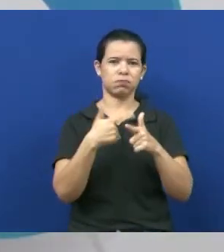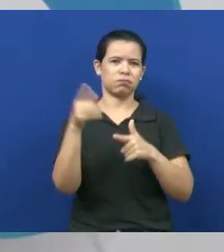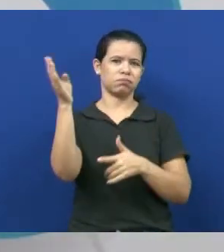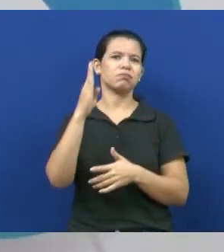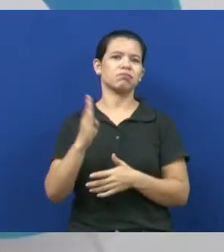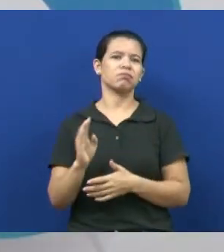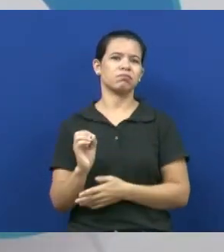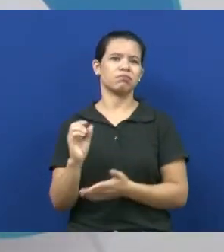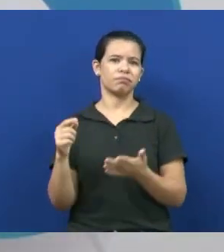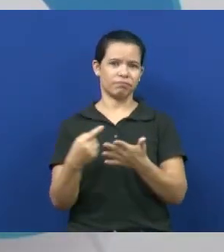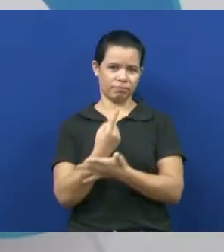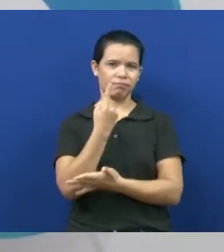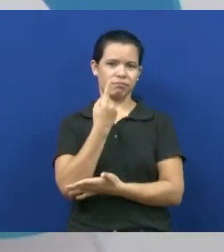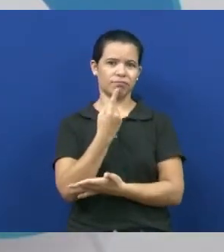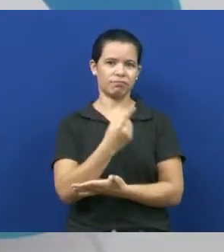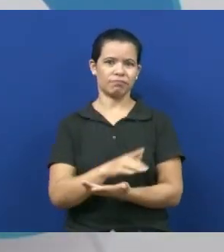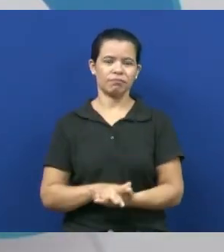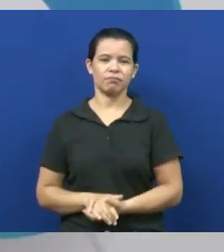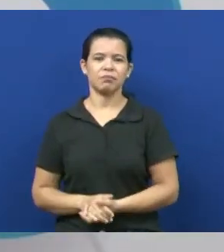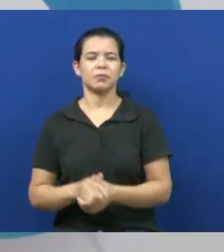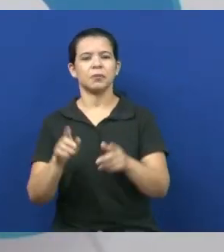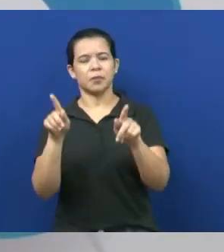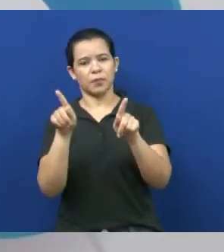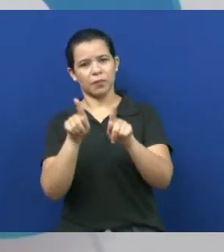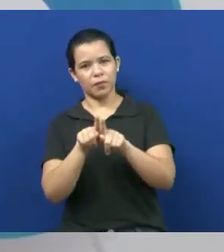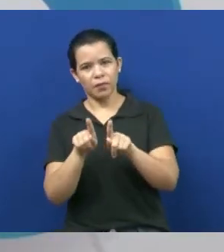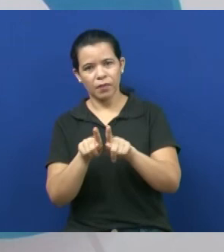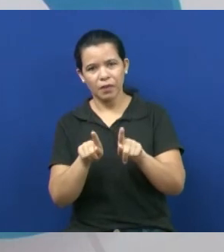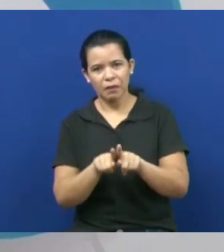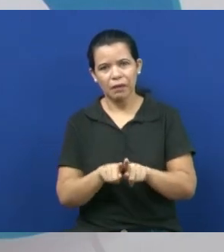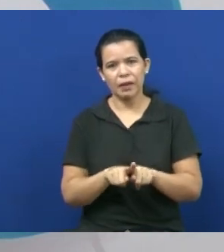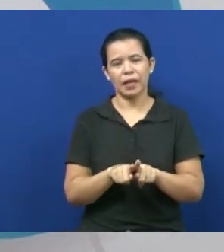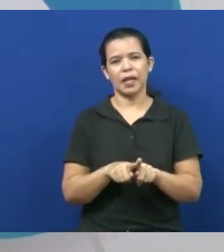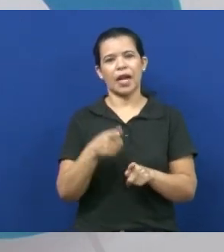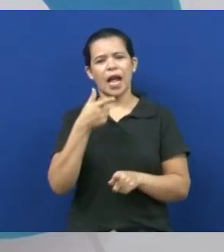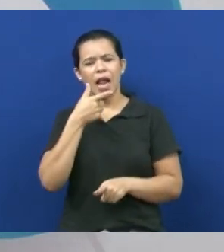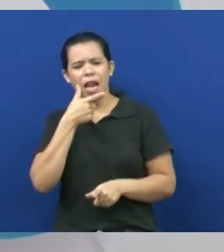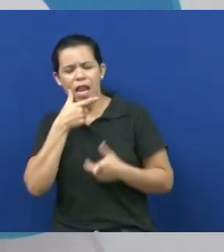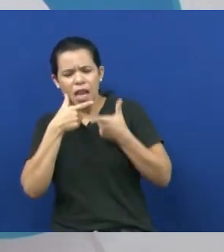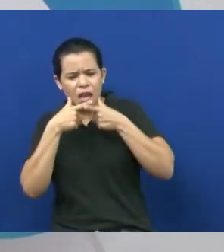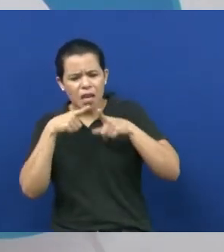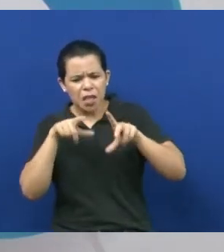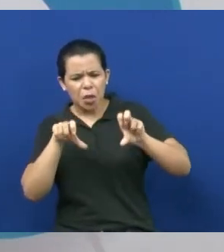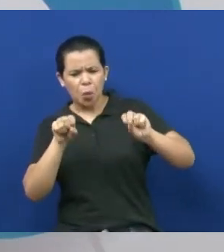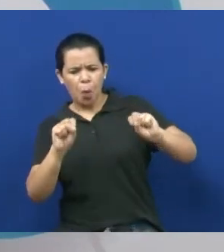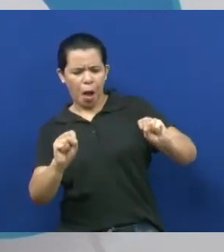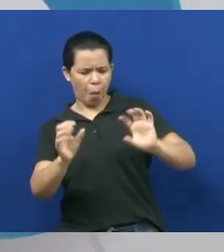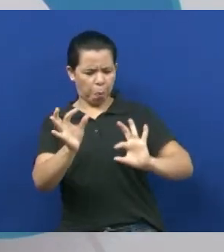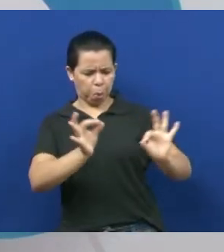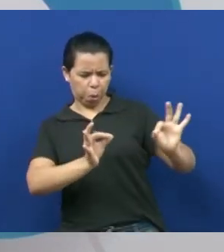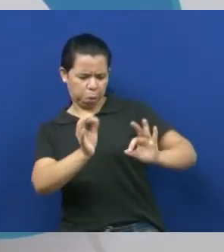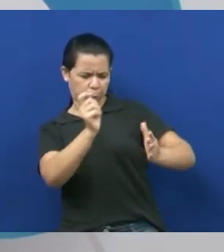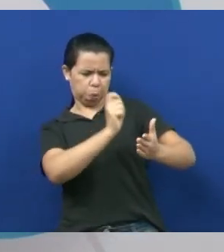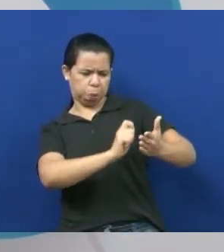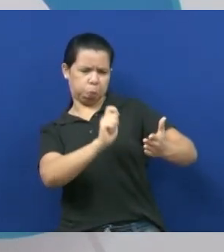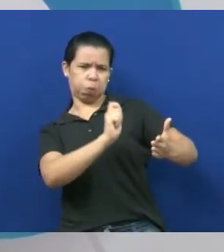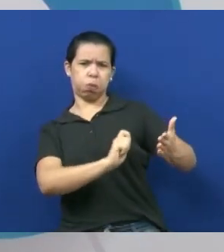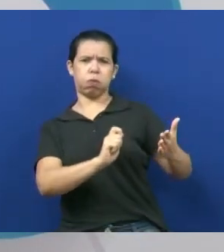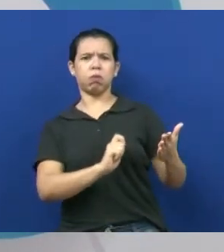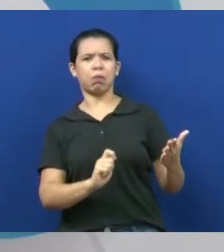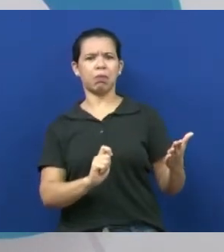coisa também, rompe com a linguagem acadêmica muito utilizada pelos parnasianos, né? Aquela linguagem